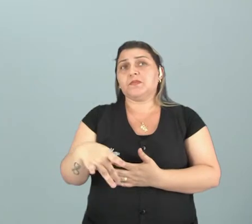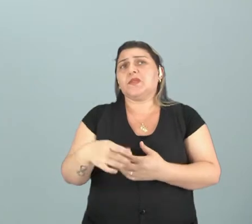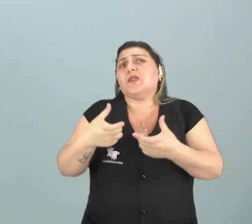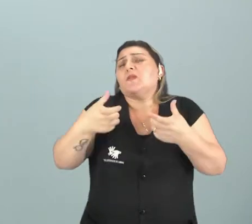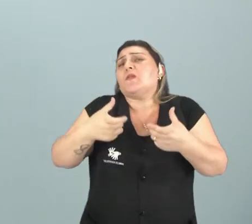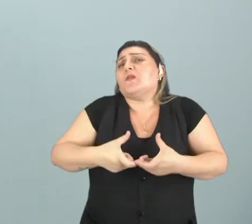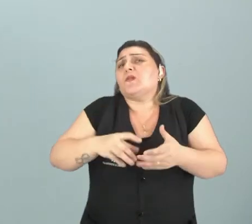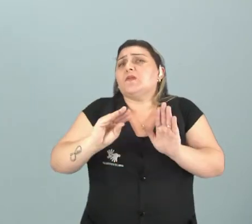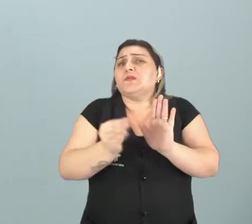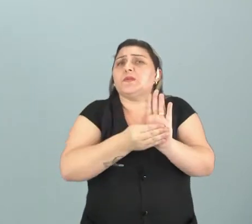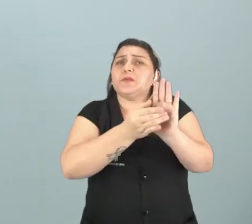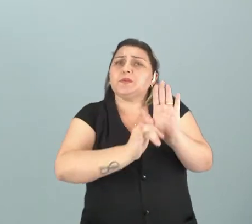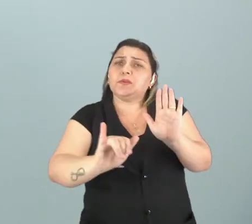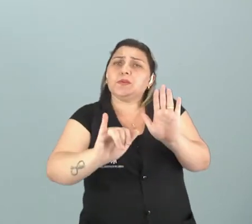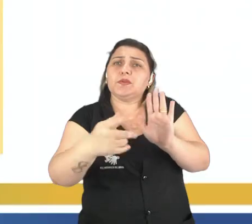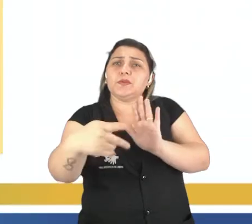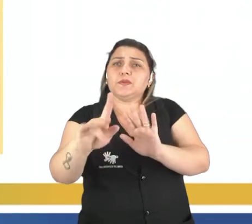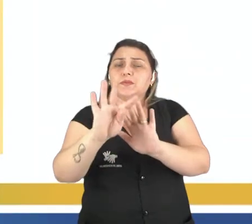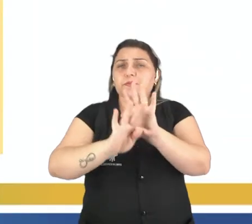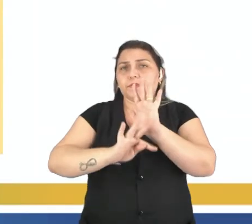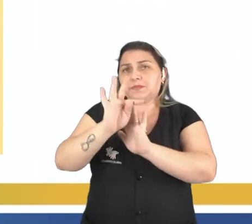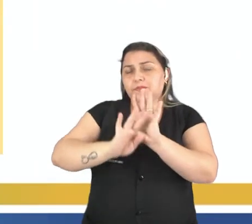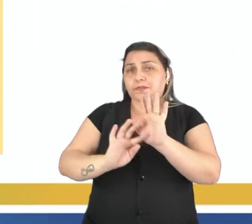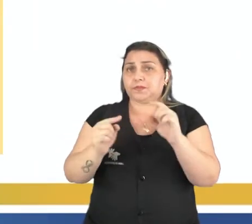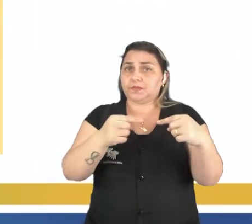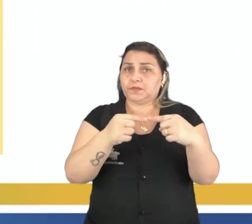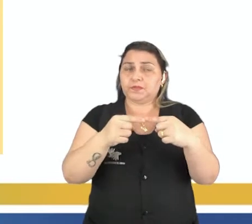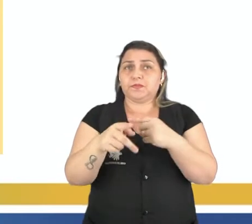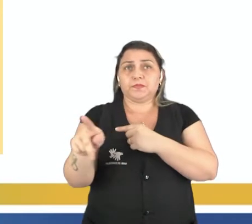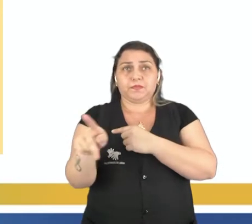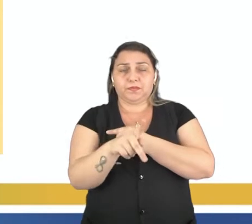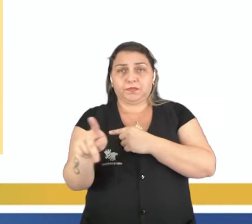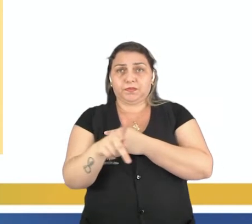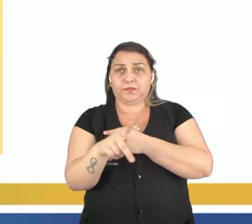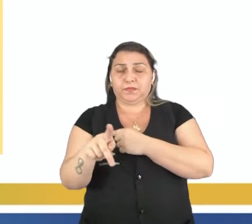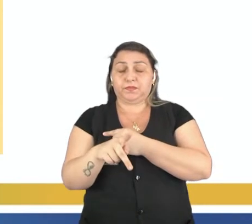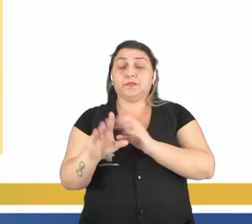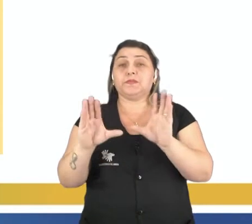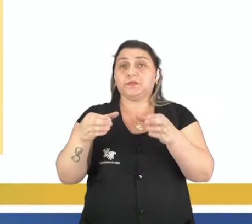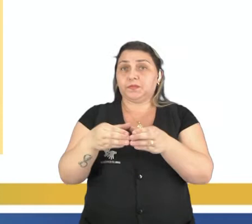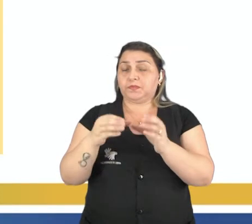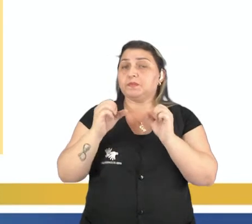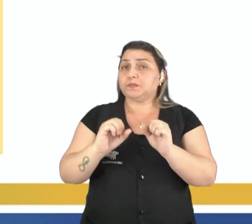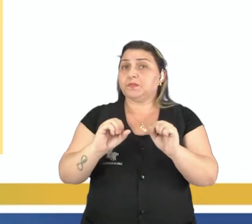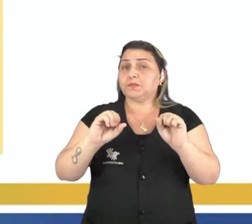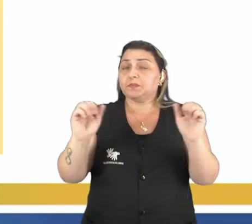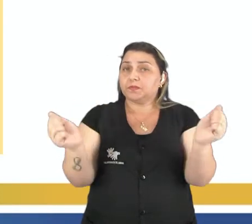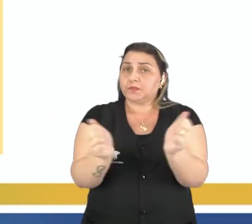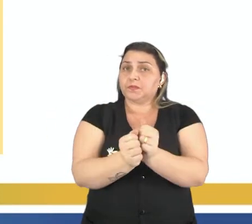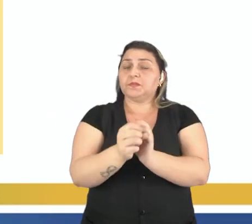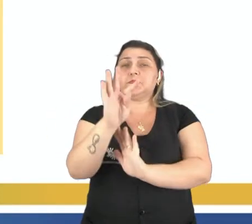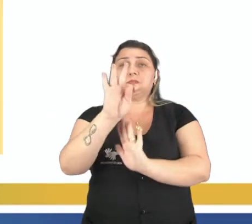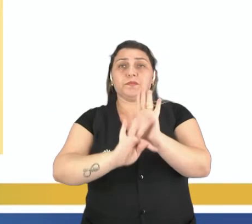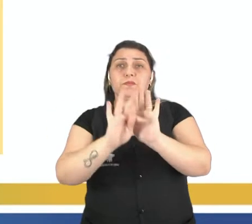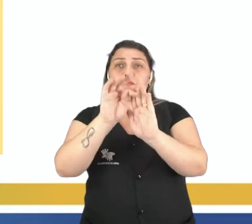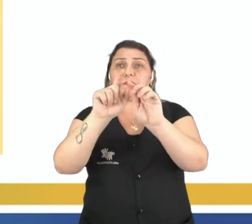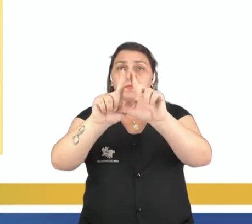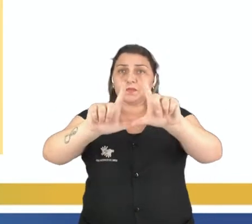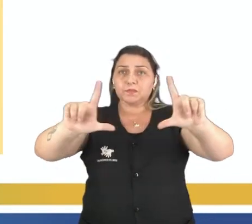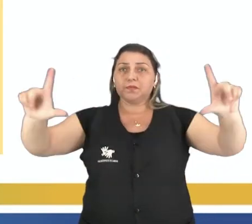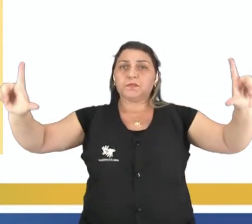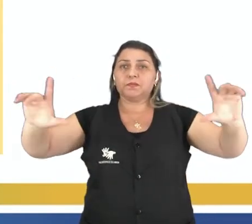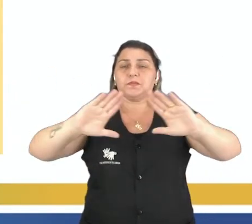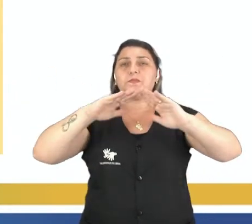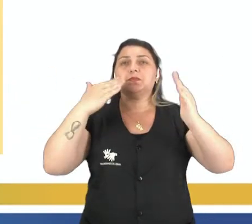onde será publicado o seu texto? Combine com o professor, pois a turma pode reunir os textos em um mural da